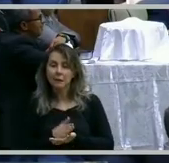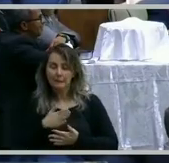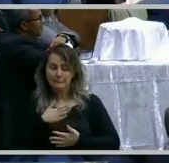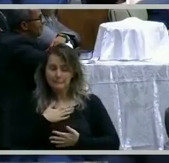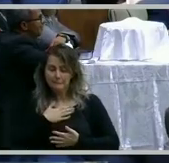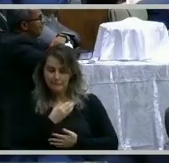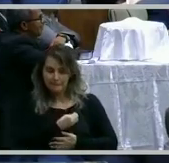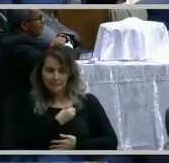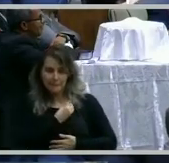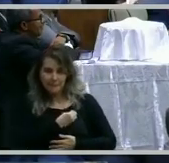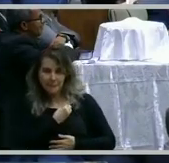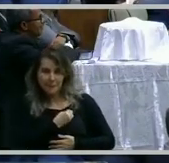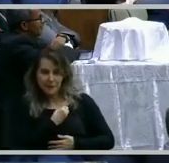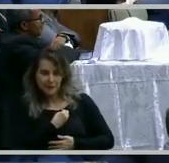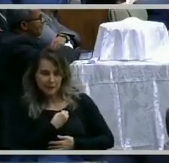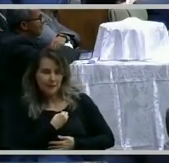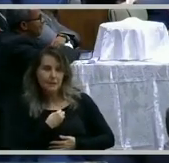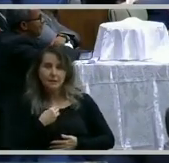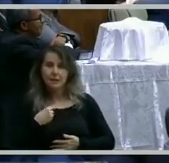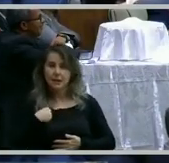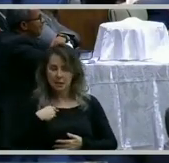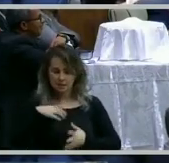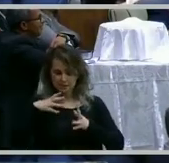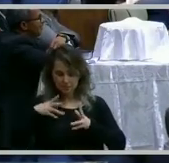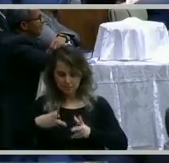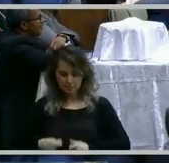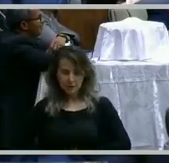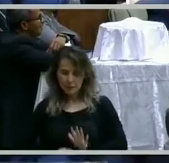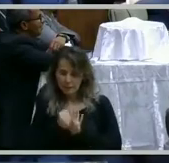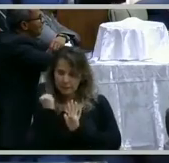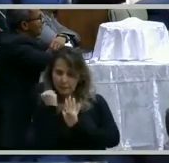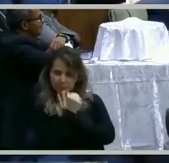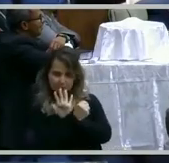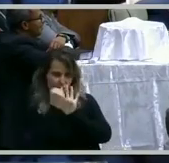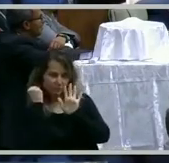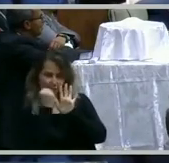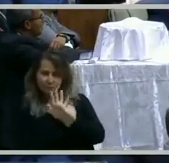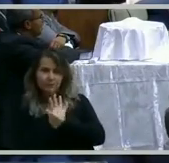do que aquela estrela ali. Mas eu vou. Aí papai do céu fica só olhando. Fique quieto.